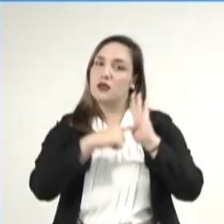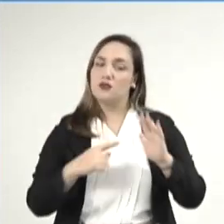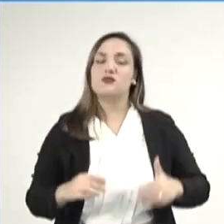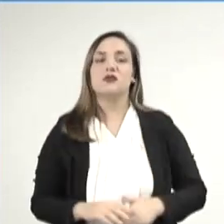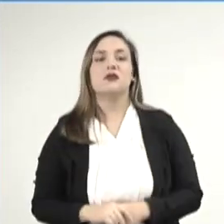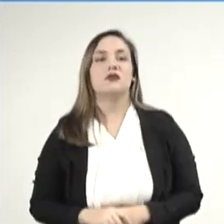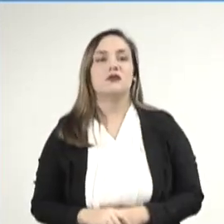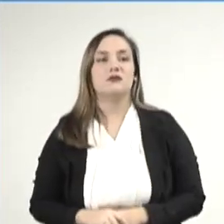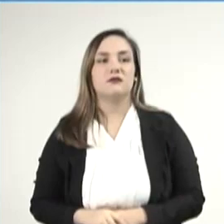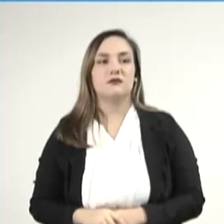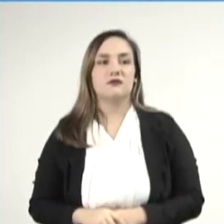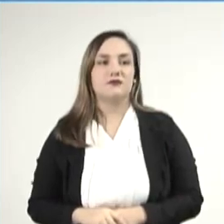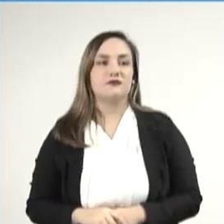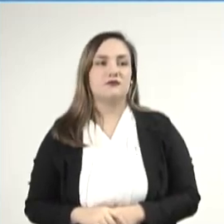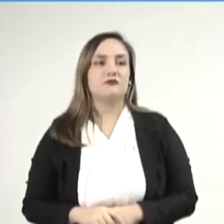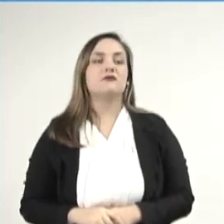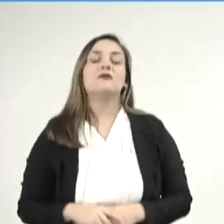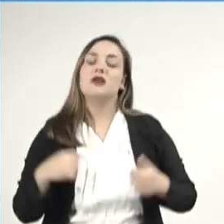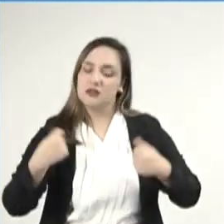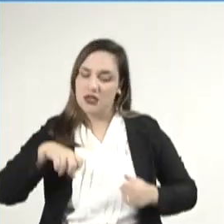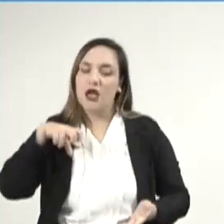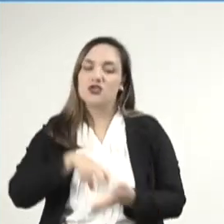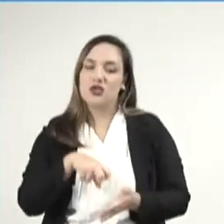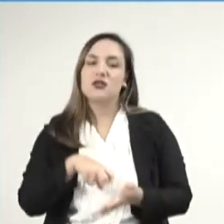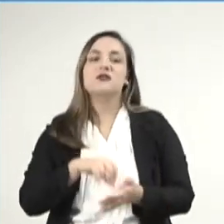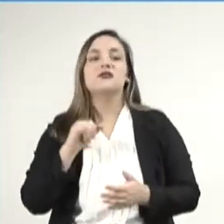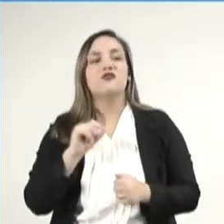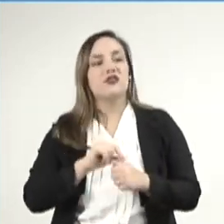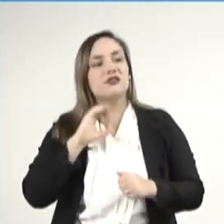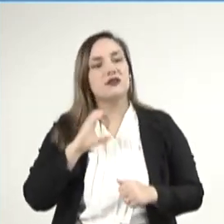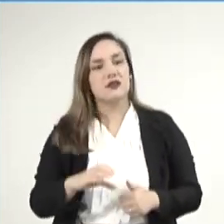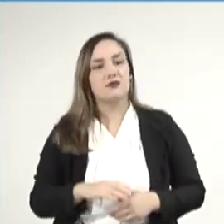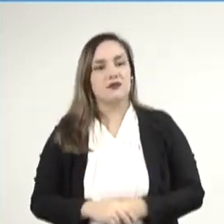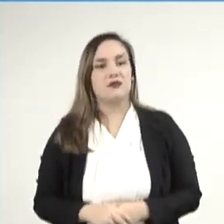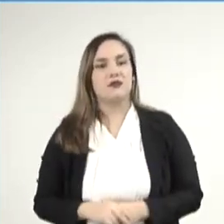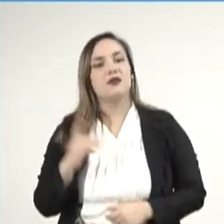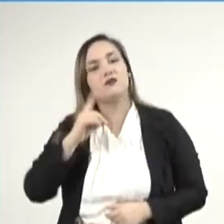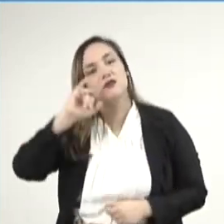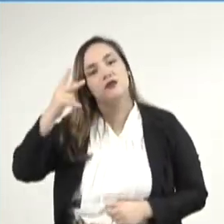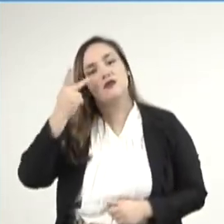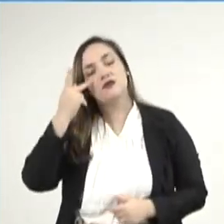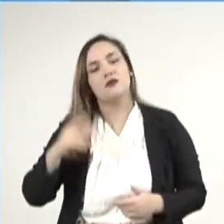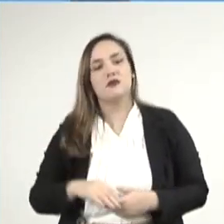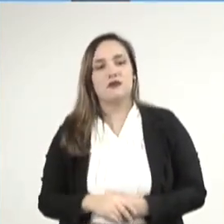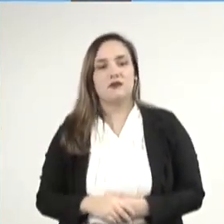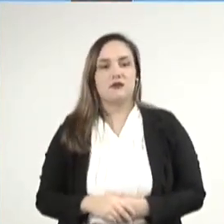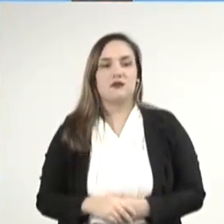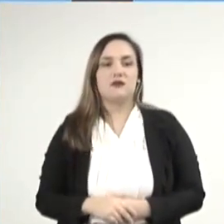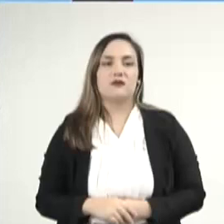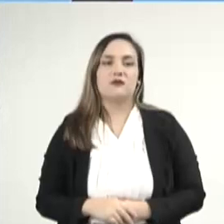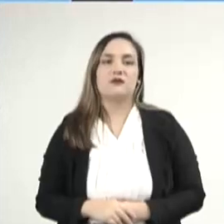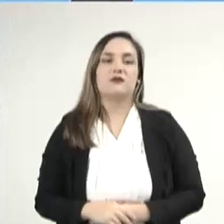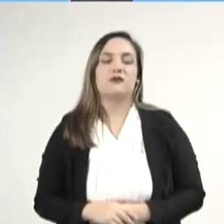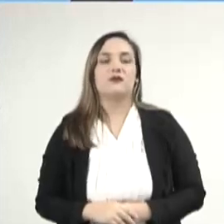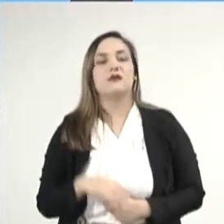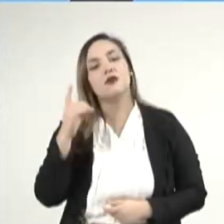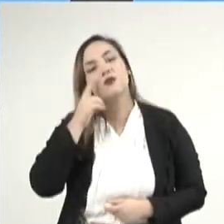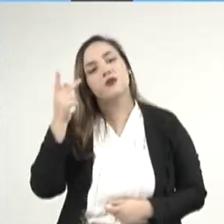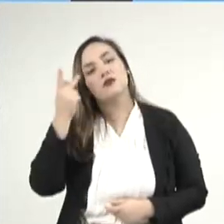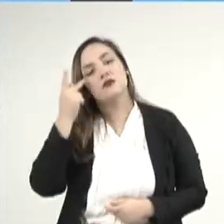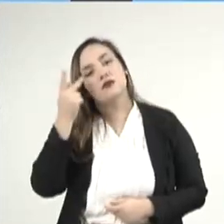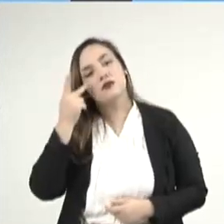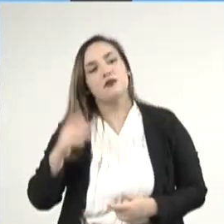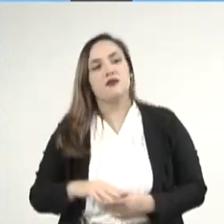imputadas e pague pelos crimes que cometeu. Deputado João Henrique. Deputado Pedro